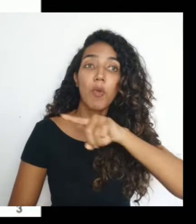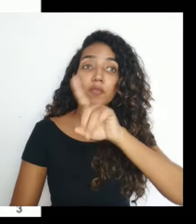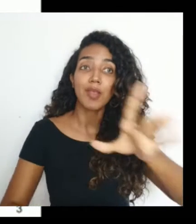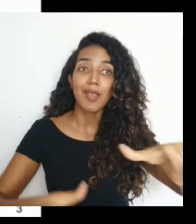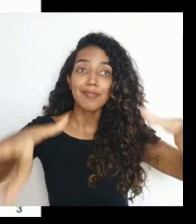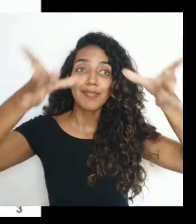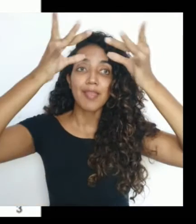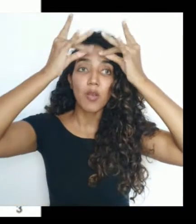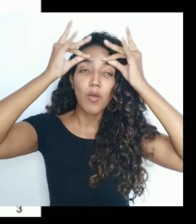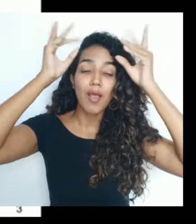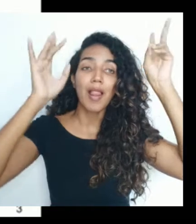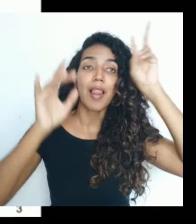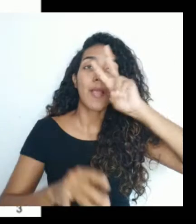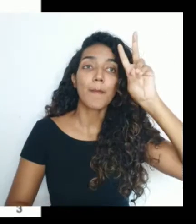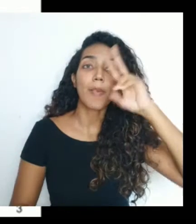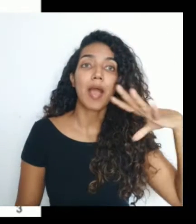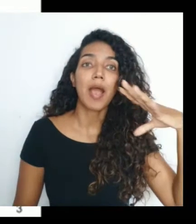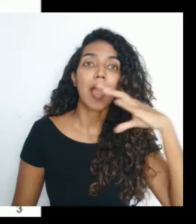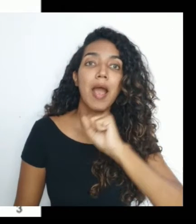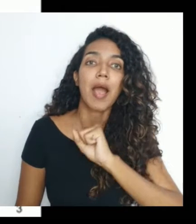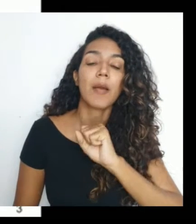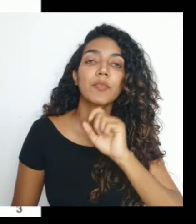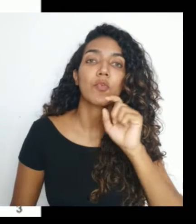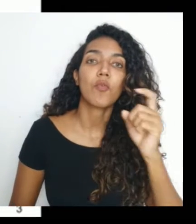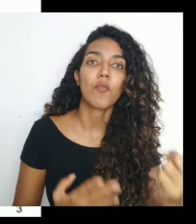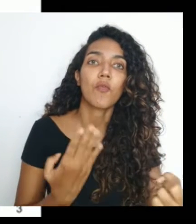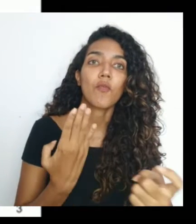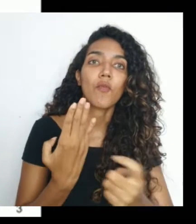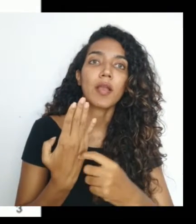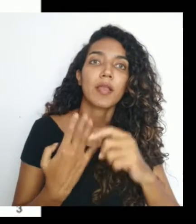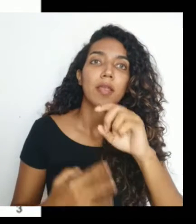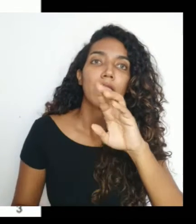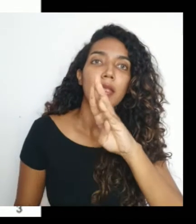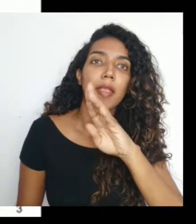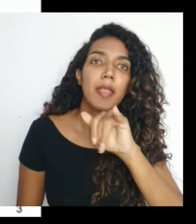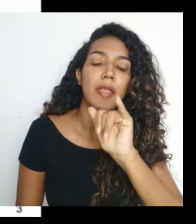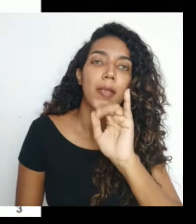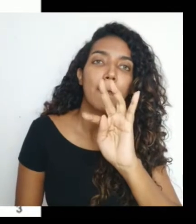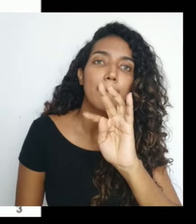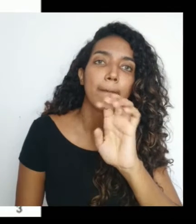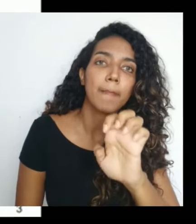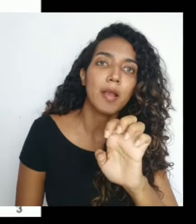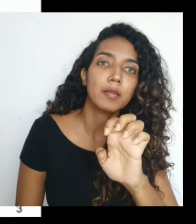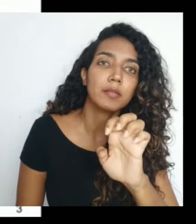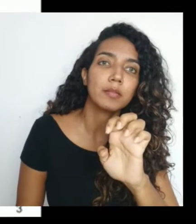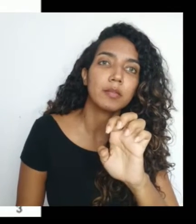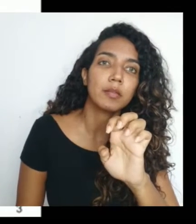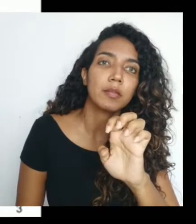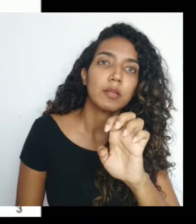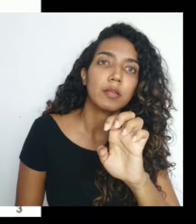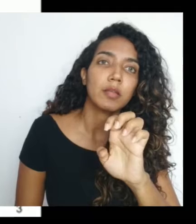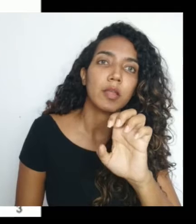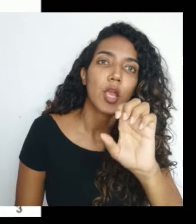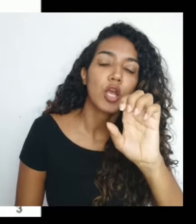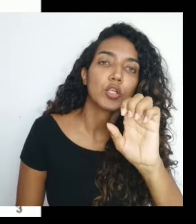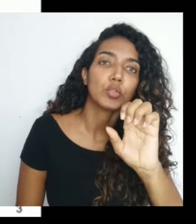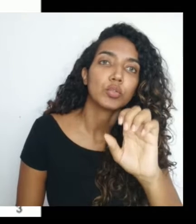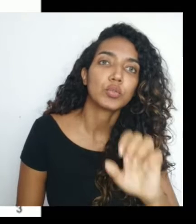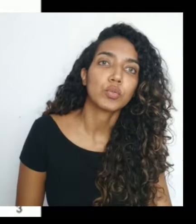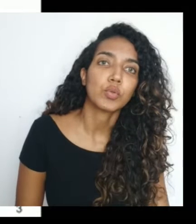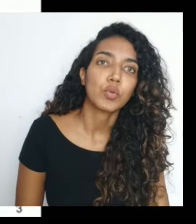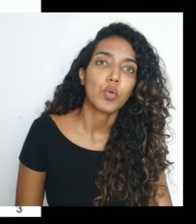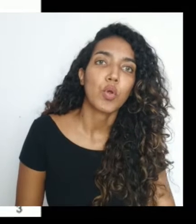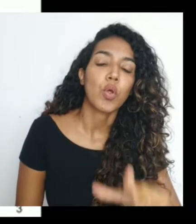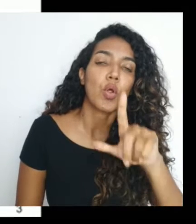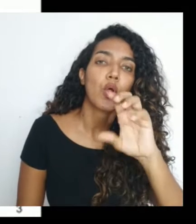rápido, vai de byte a long, 8, 16, 32, 64 bits. Um char